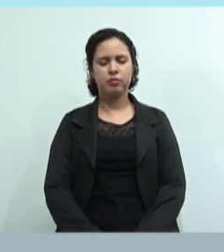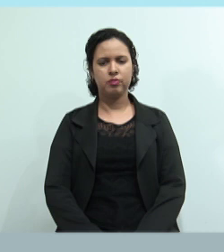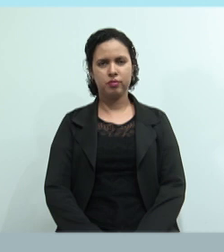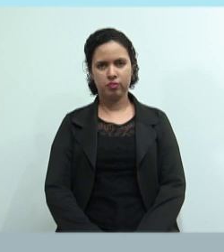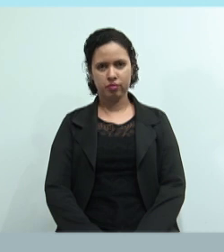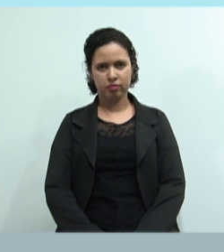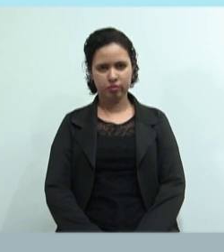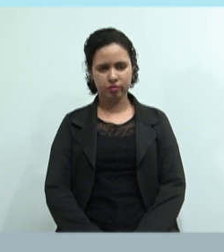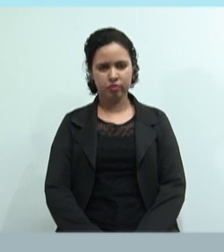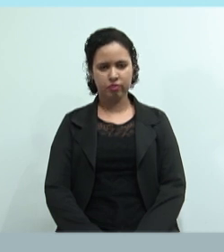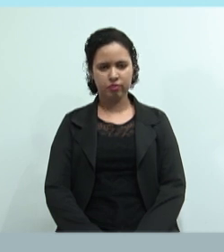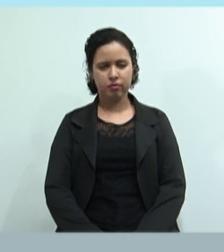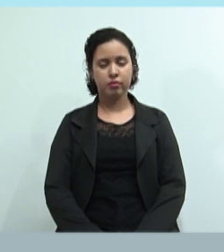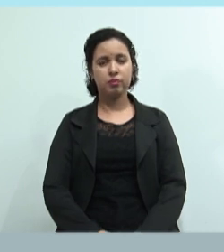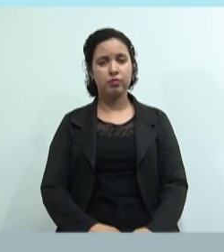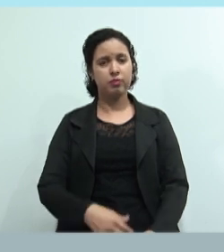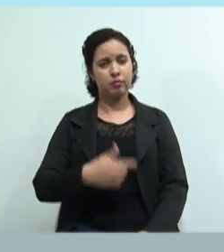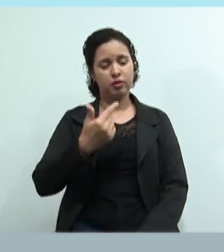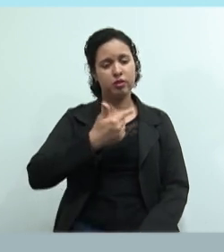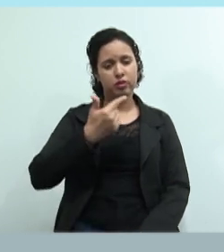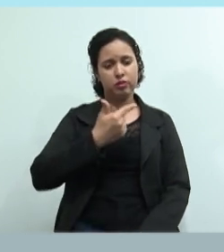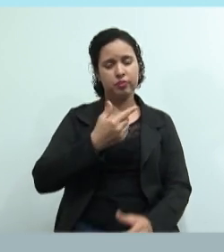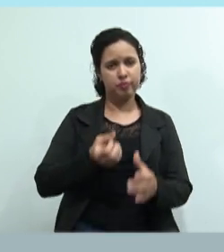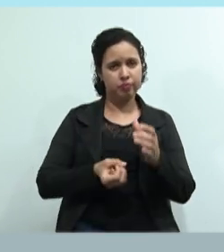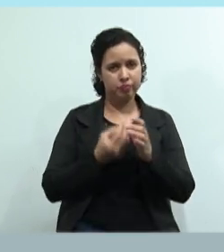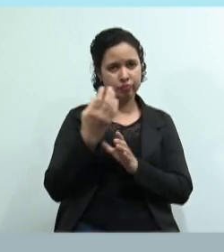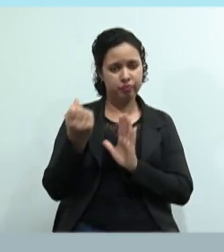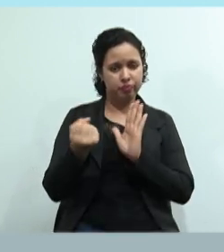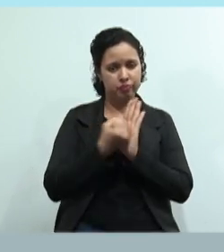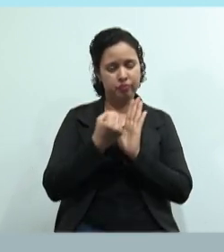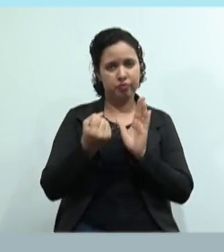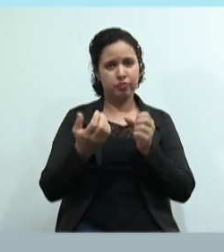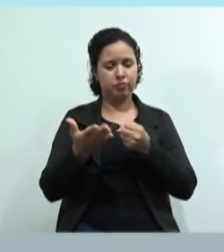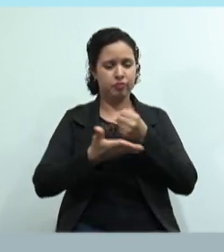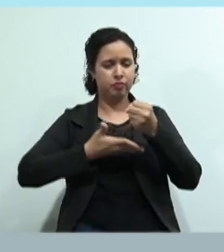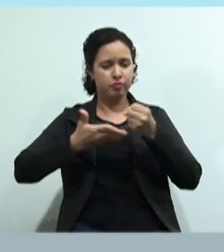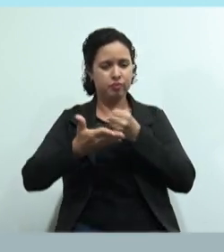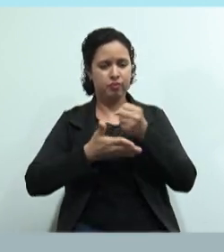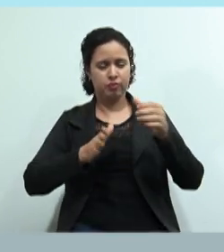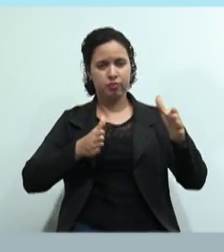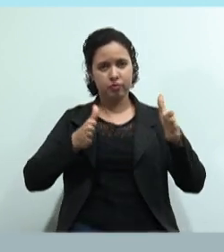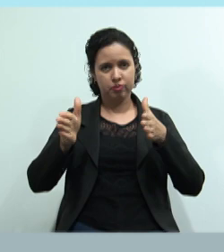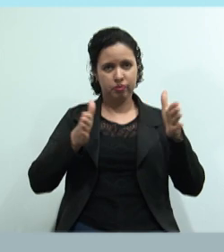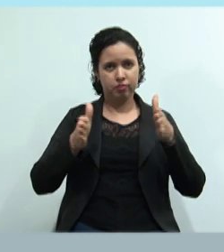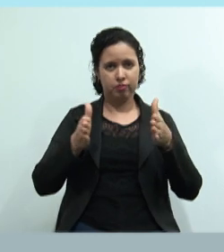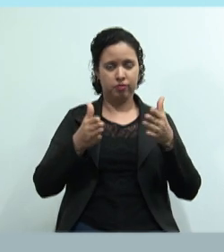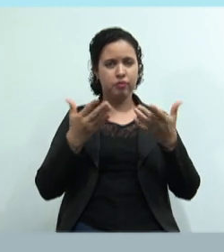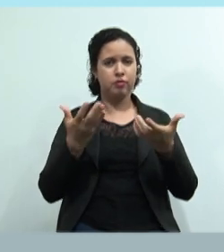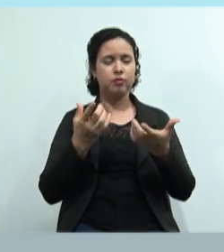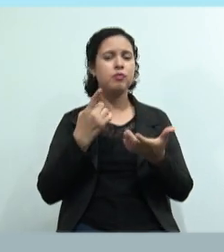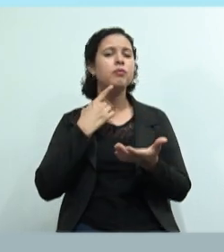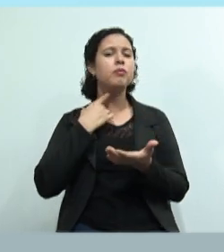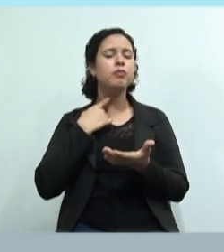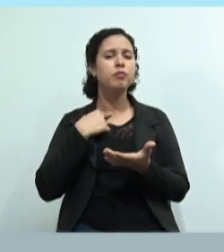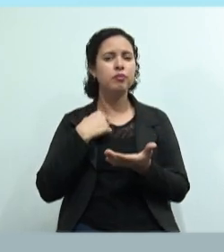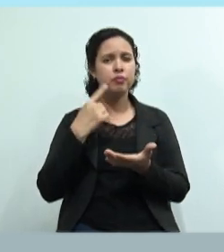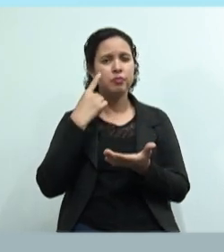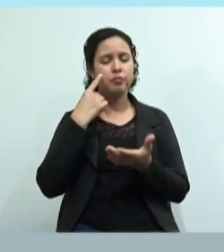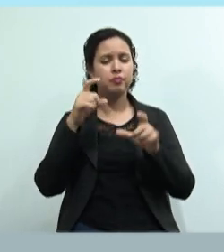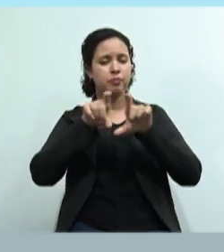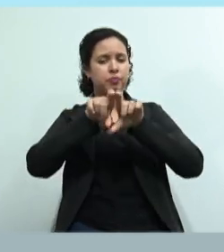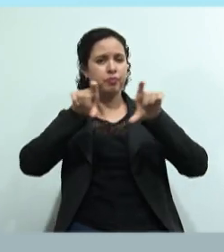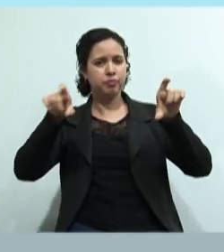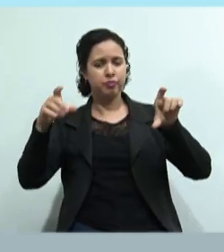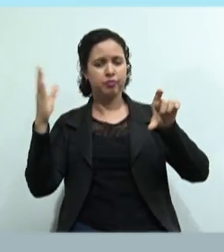19,37. Formação de preço com base na margem de ganho desejada sobre a receita. PV igual a